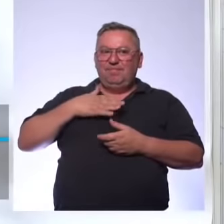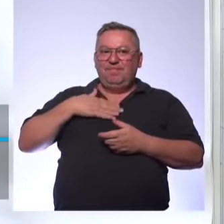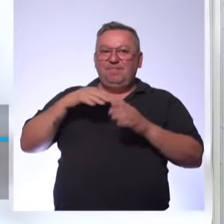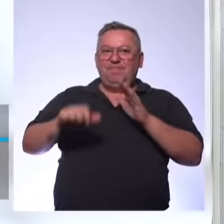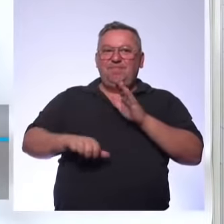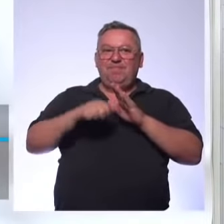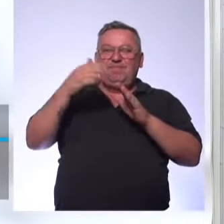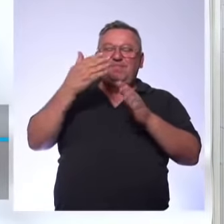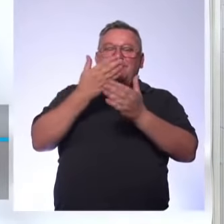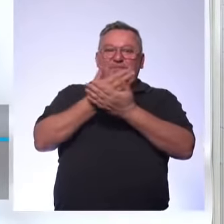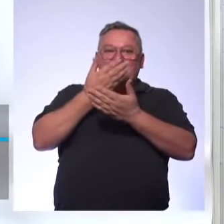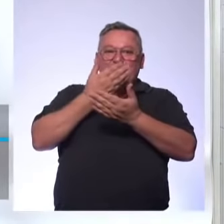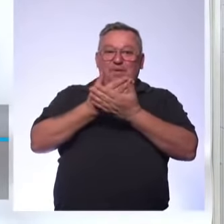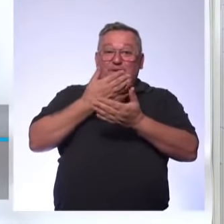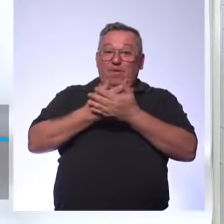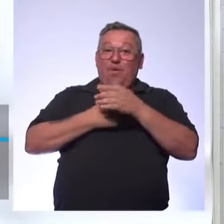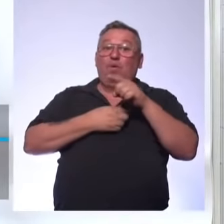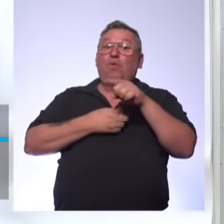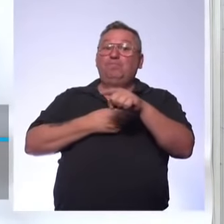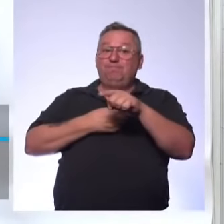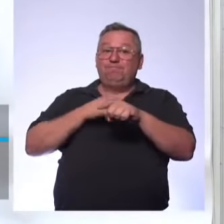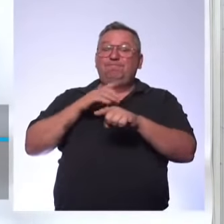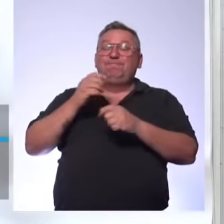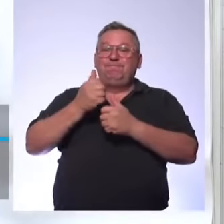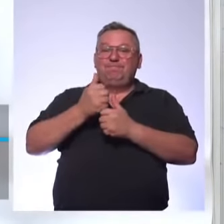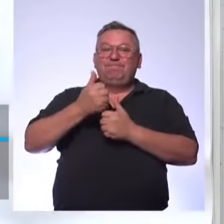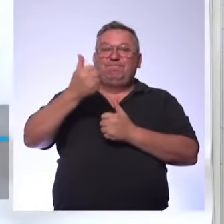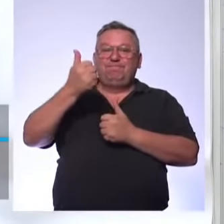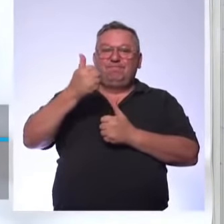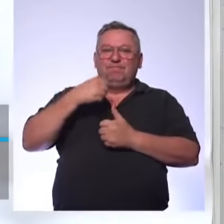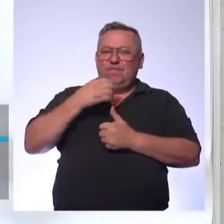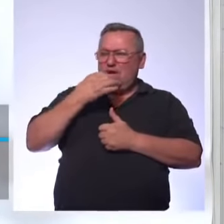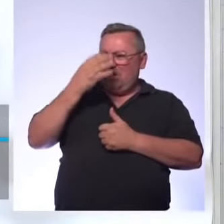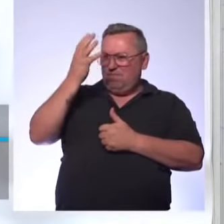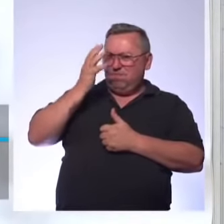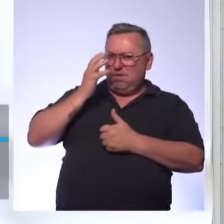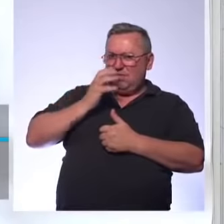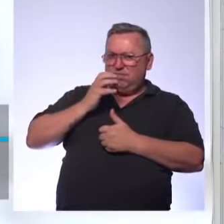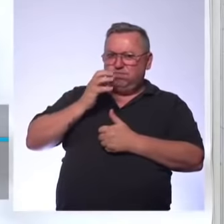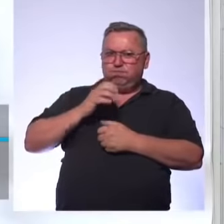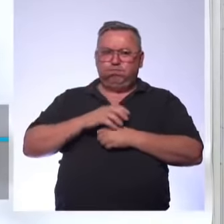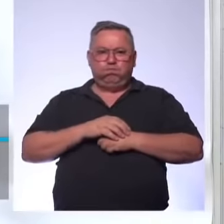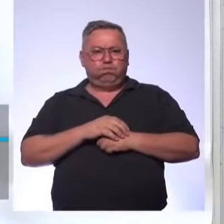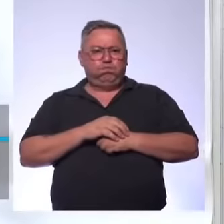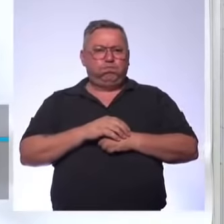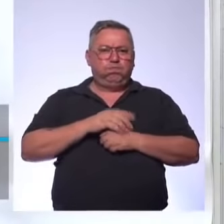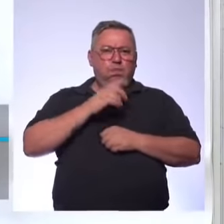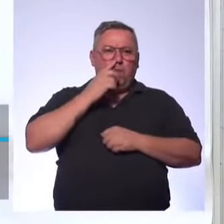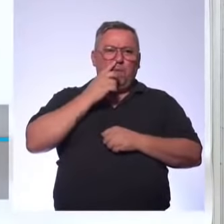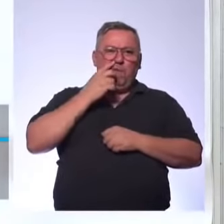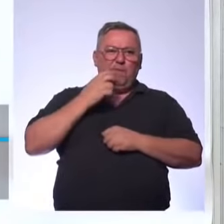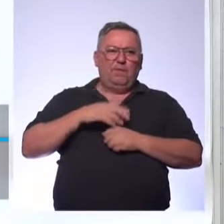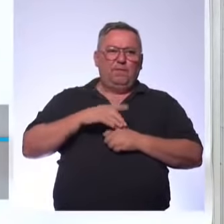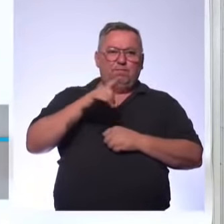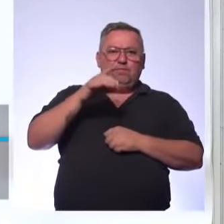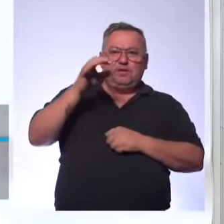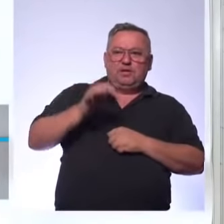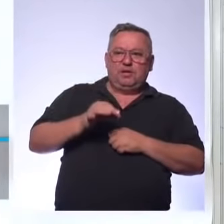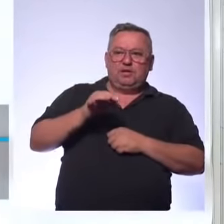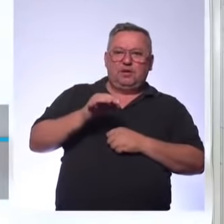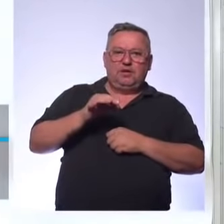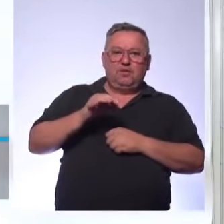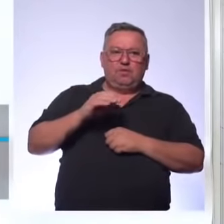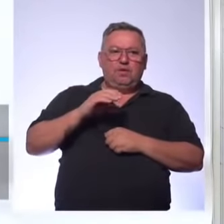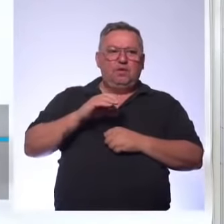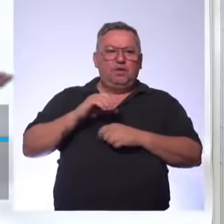primeira aula foi com este diretor. Eu achava ele tão bravo. Quando ele me falou, tá certo, GC,